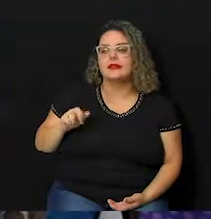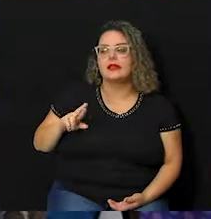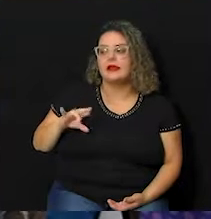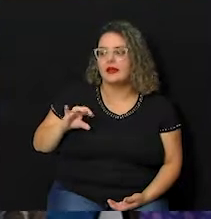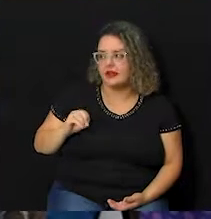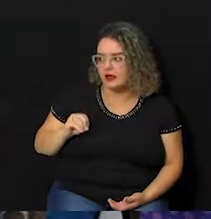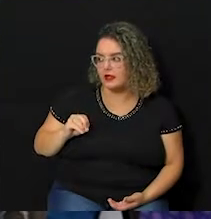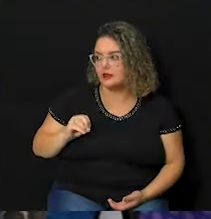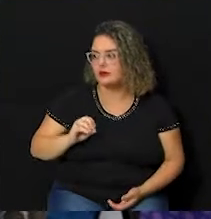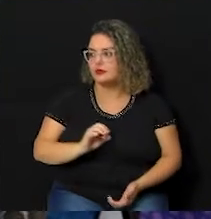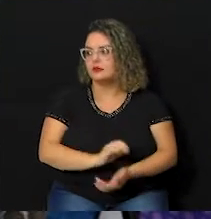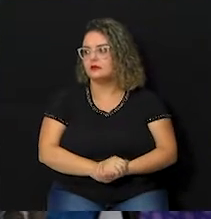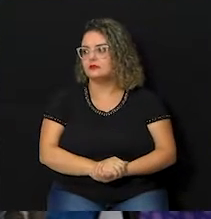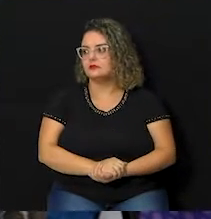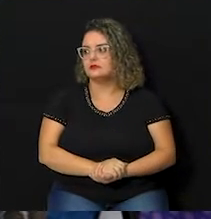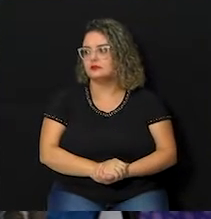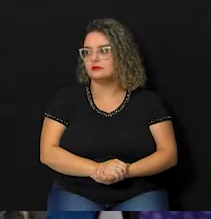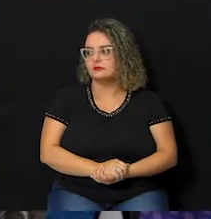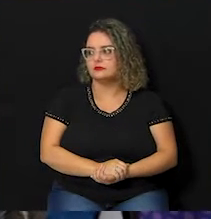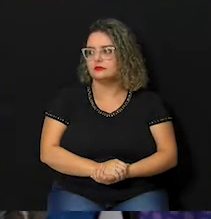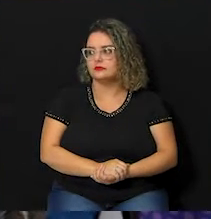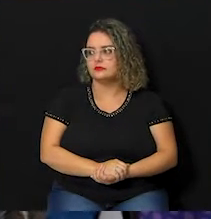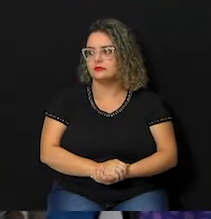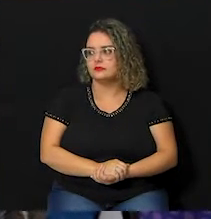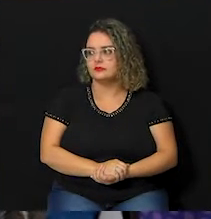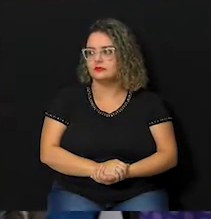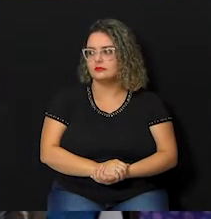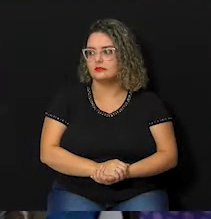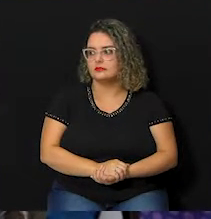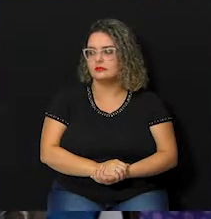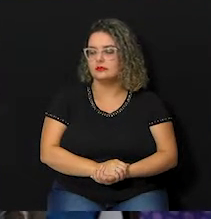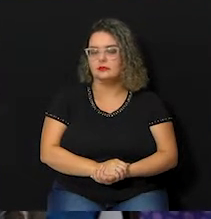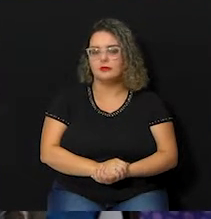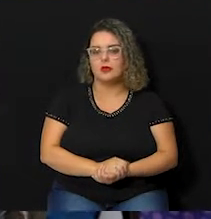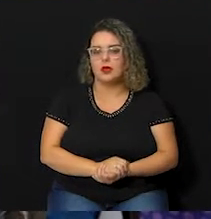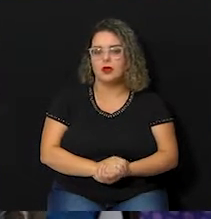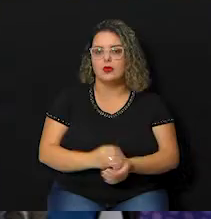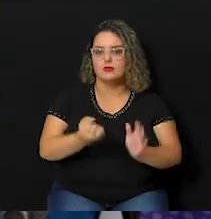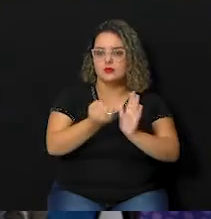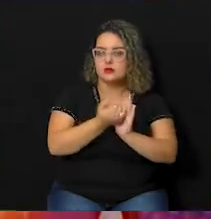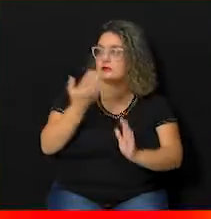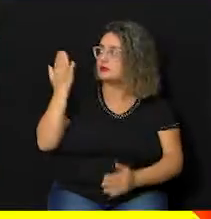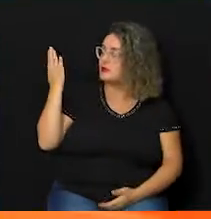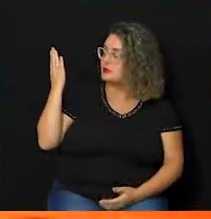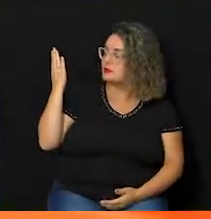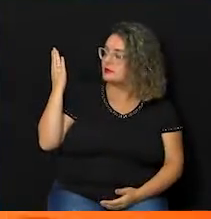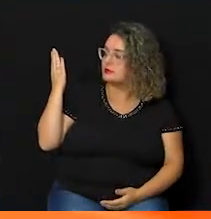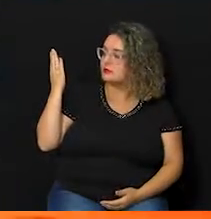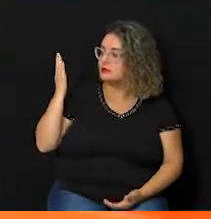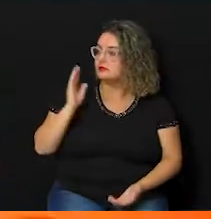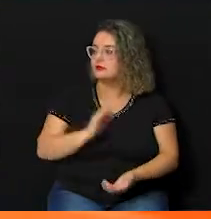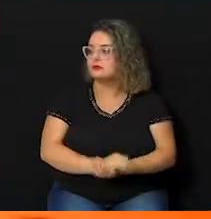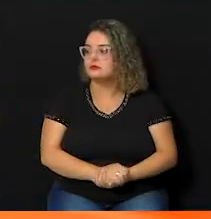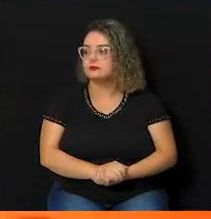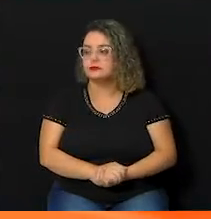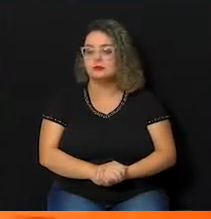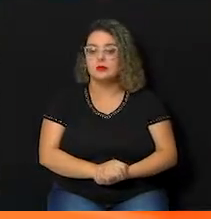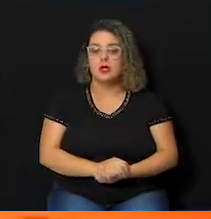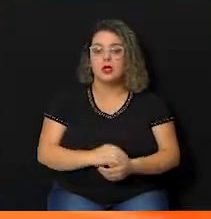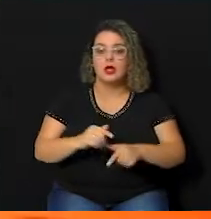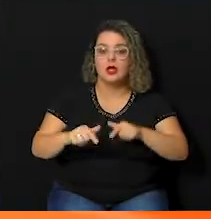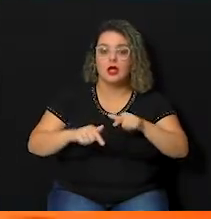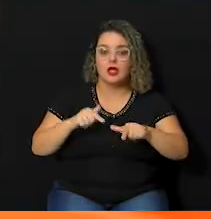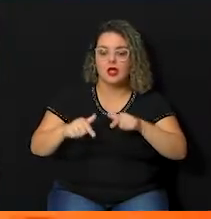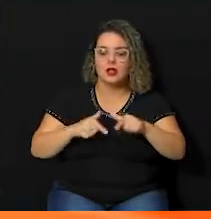que é mangazinho, esse aqui é o logo dele, que é um cachorro mercenário que ele trabalha com troca